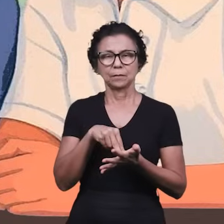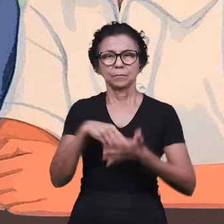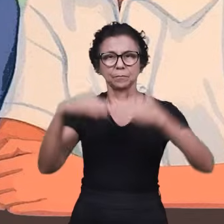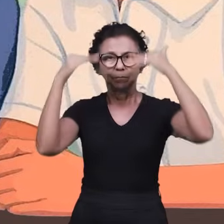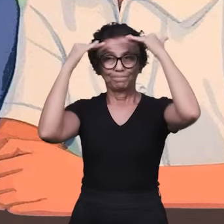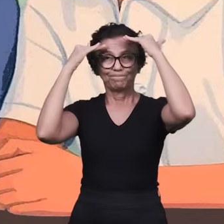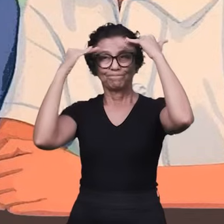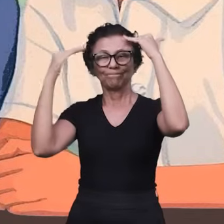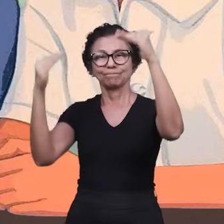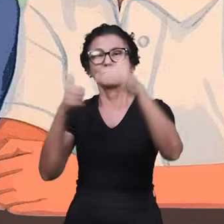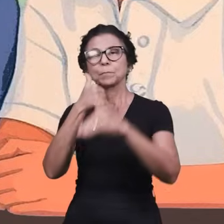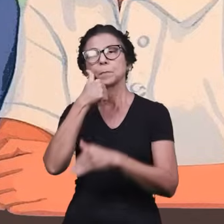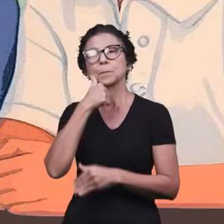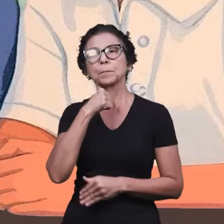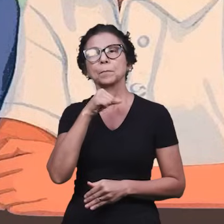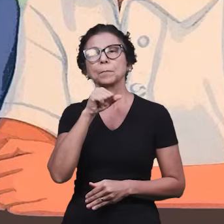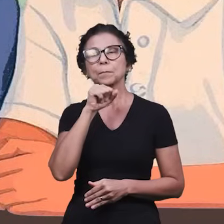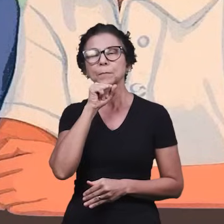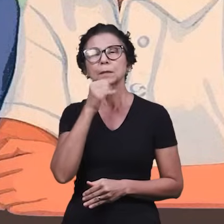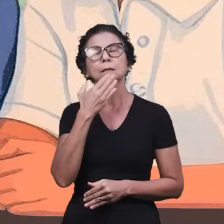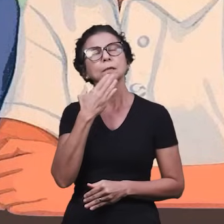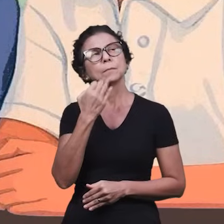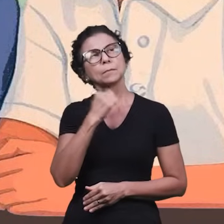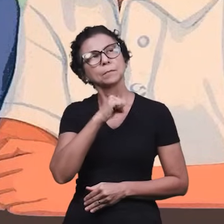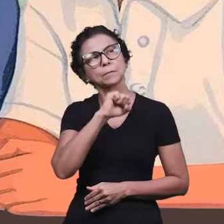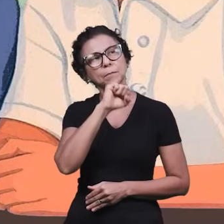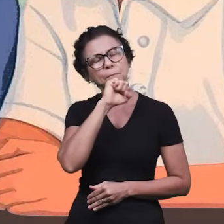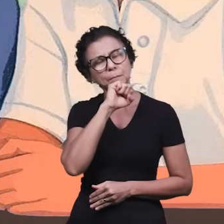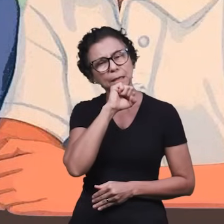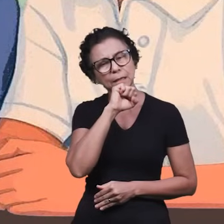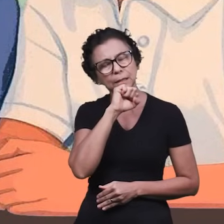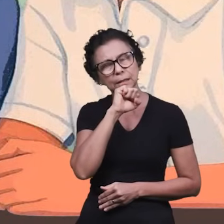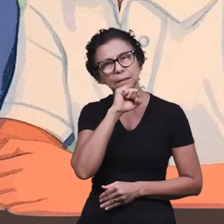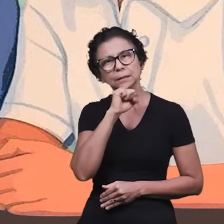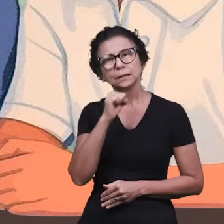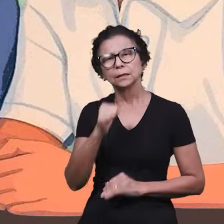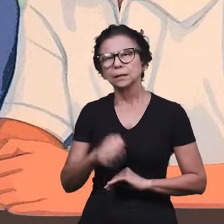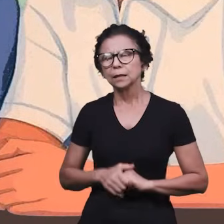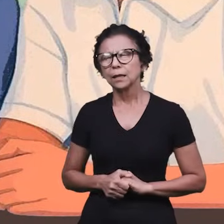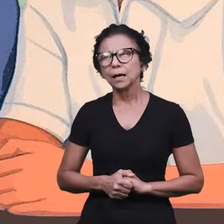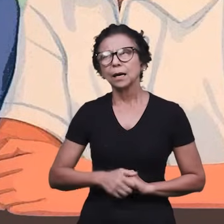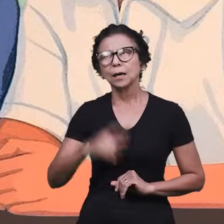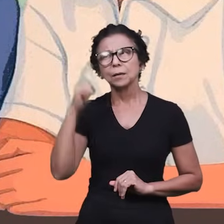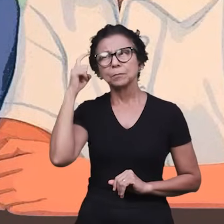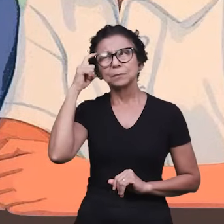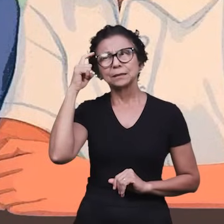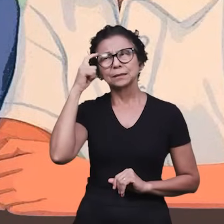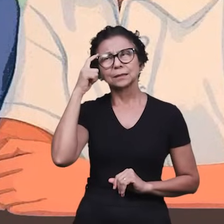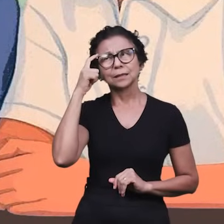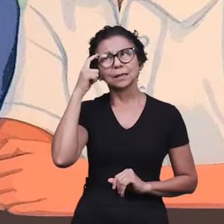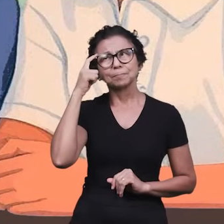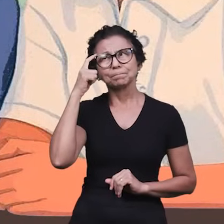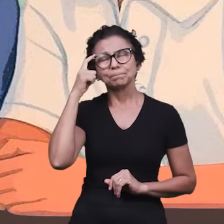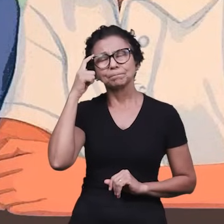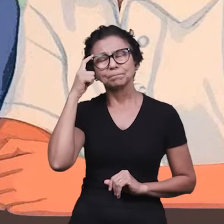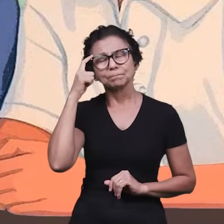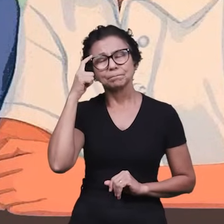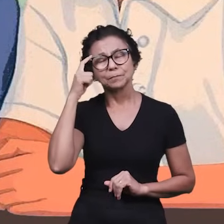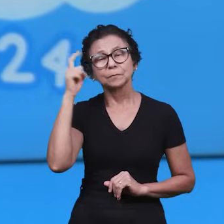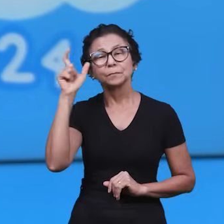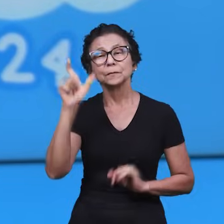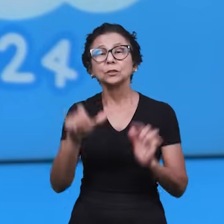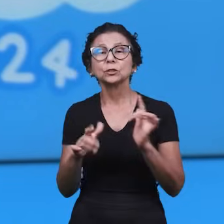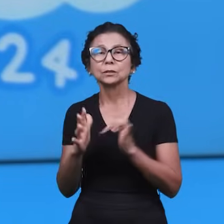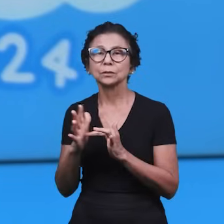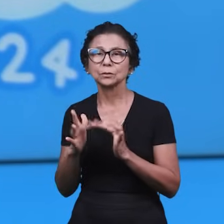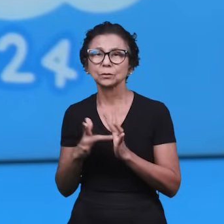aos pais, a sermos pessoas que refletem a luz de Jesus onde quer que nós estejamos.